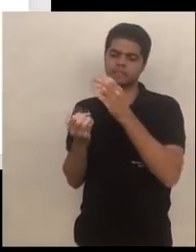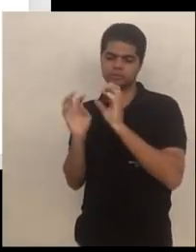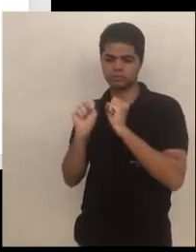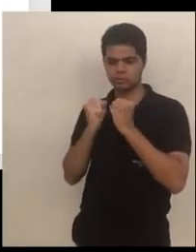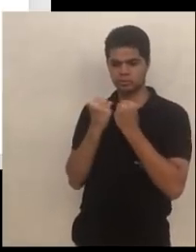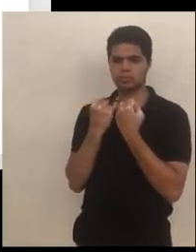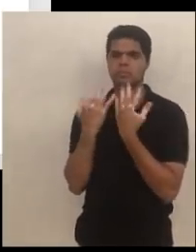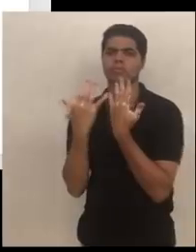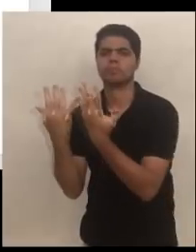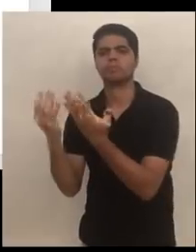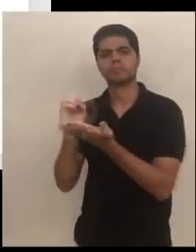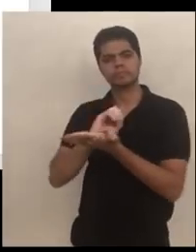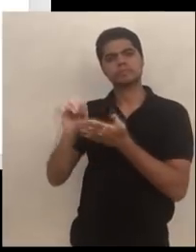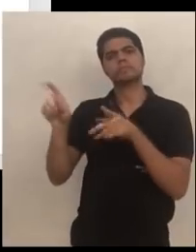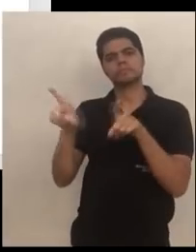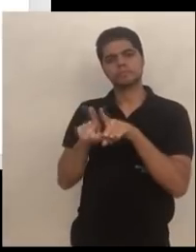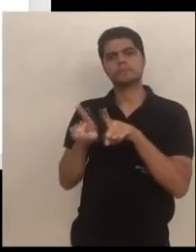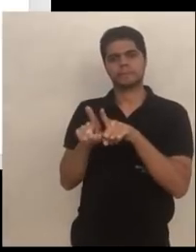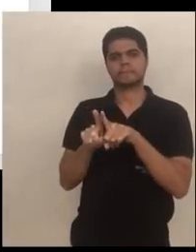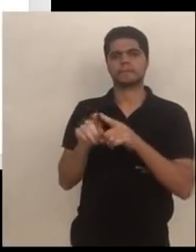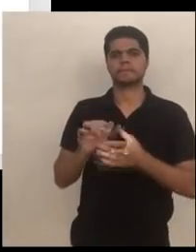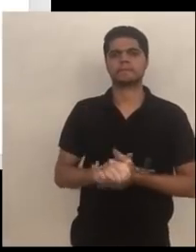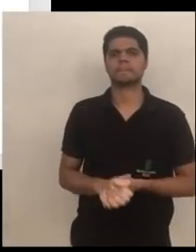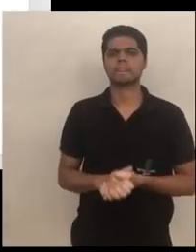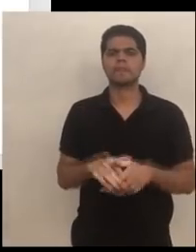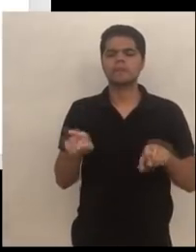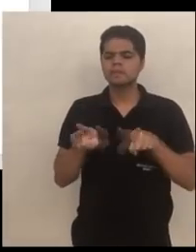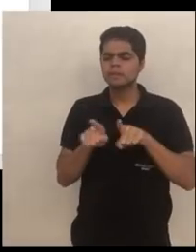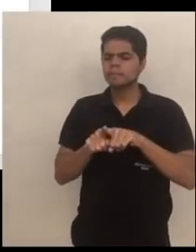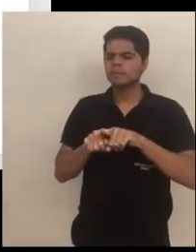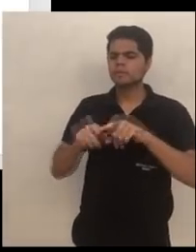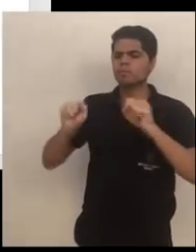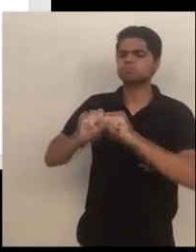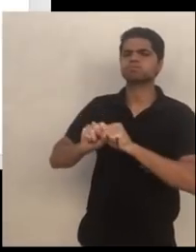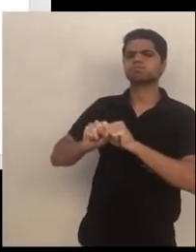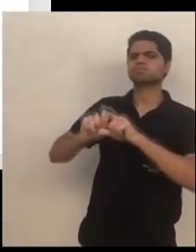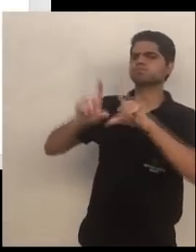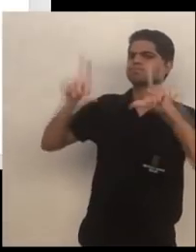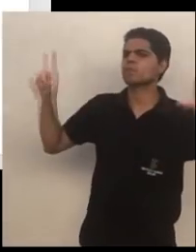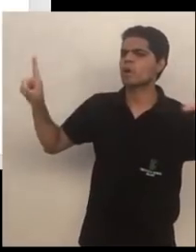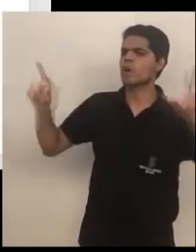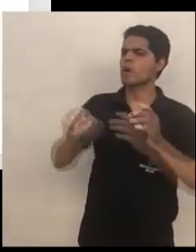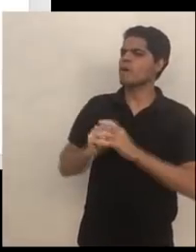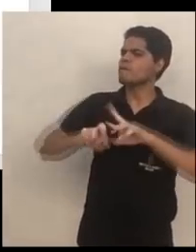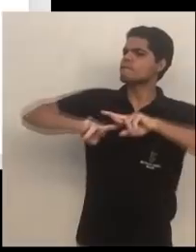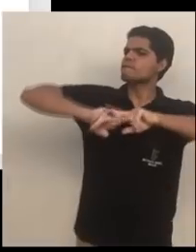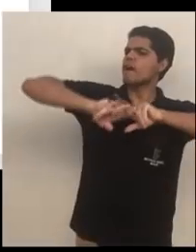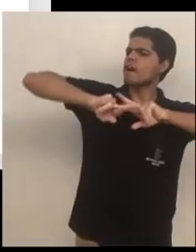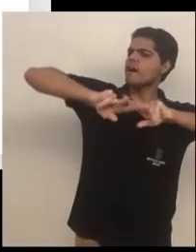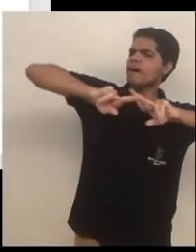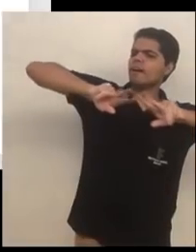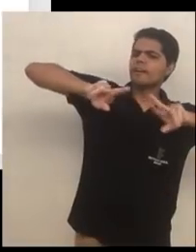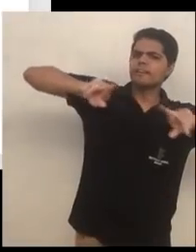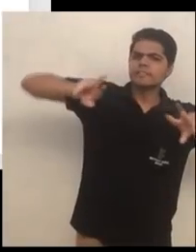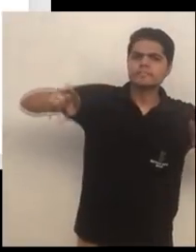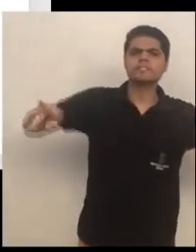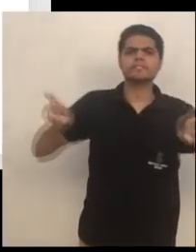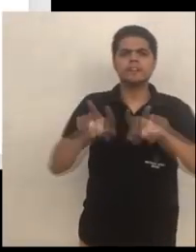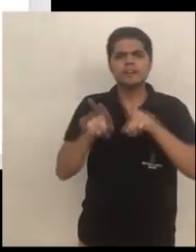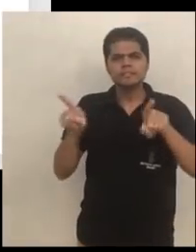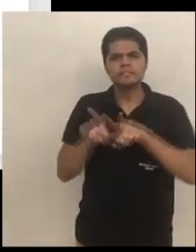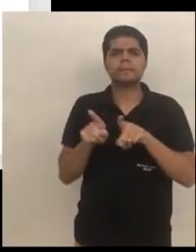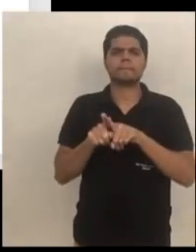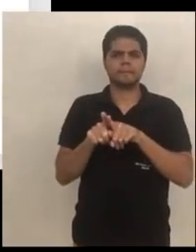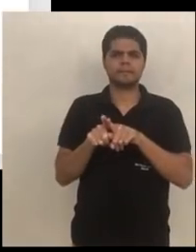esses negócios. Ponto 7, a gente fala aqui em ampliar a diversidade de segmentos e setores institucionais na CEPORG. Então, a gente